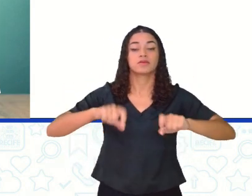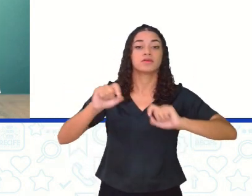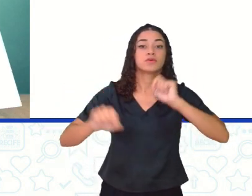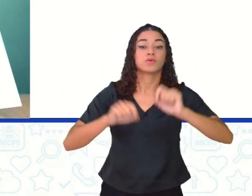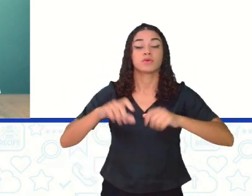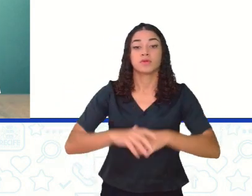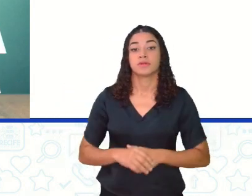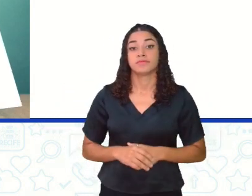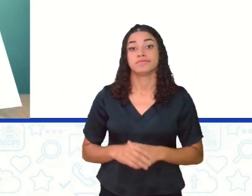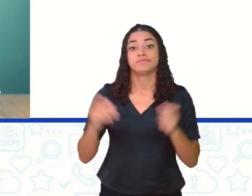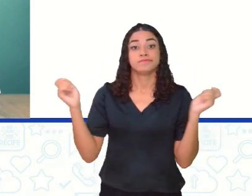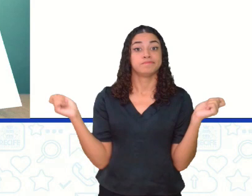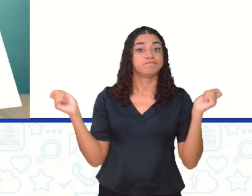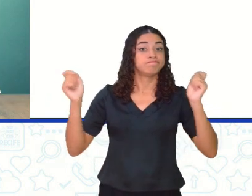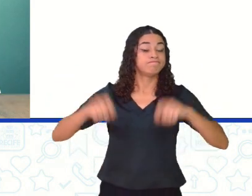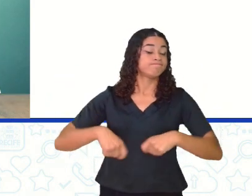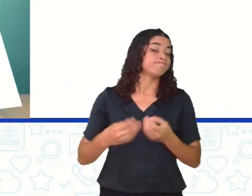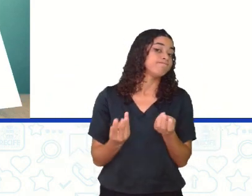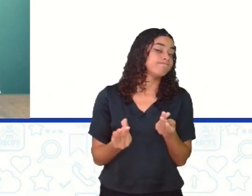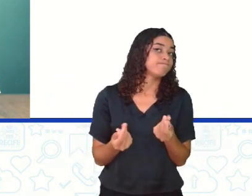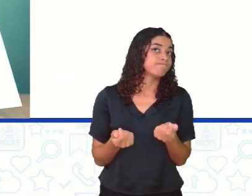vão poder,